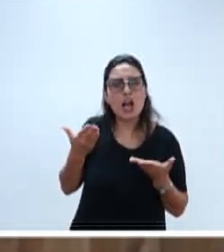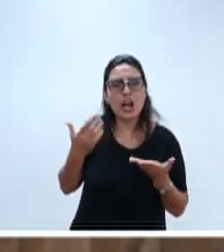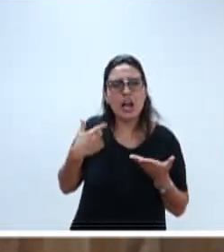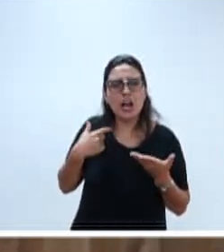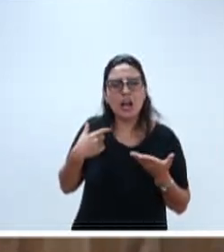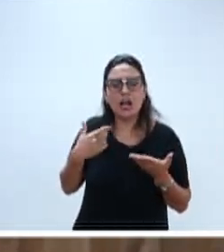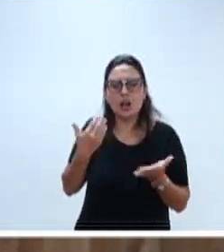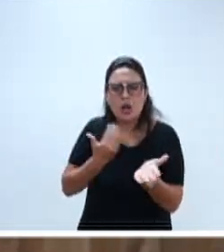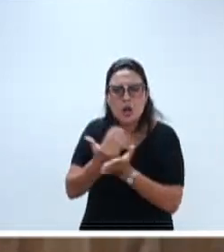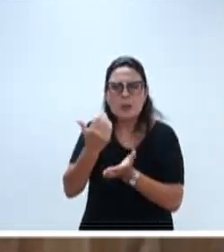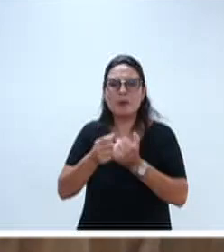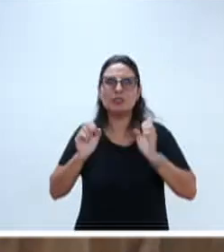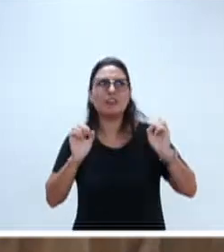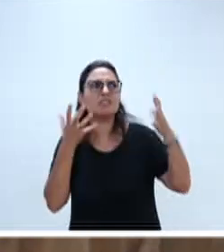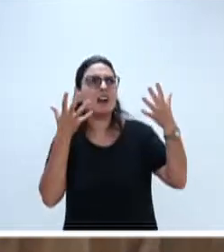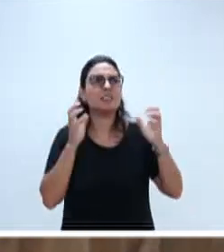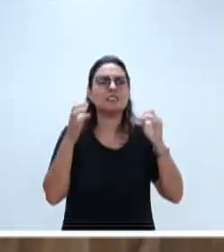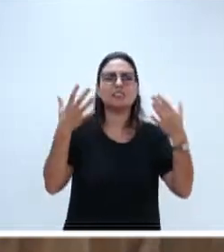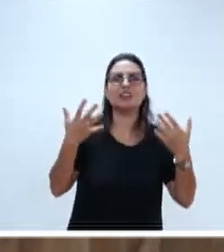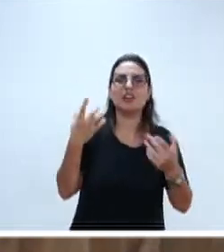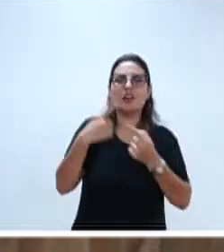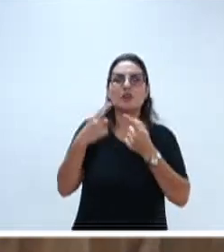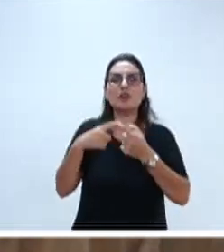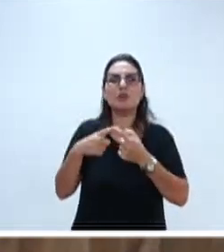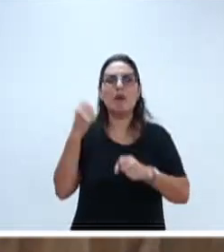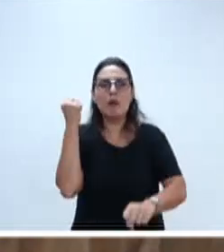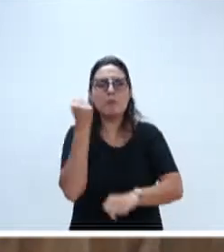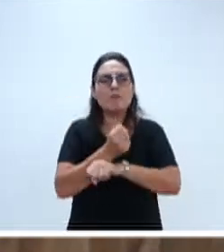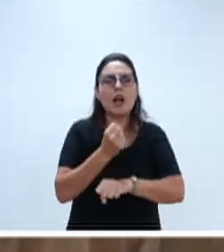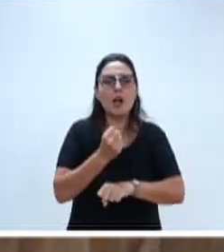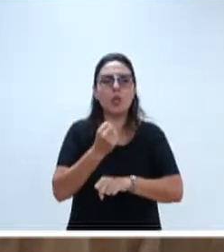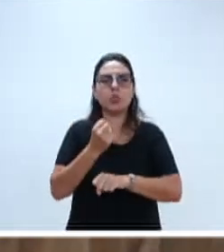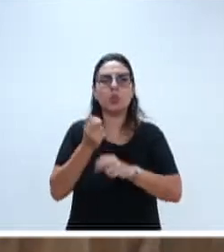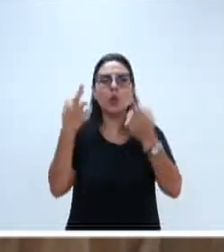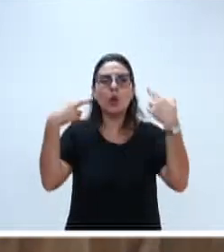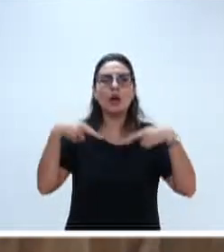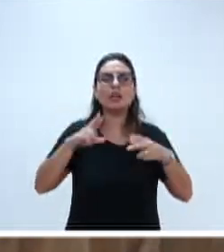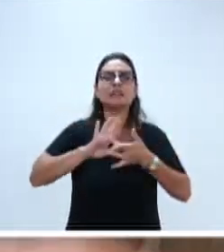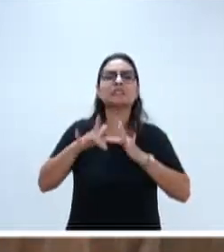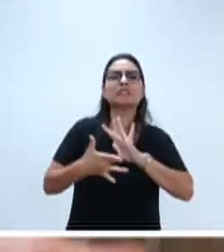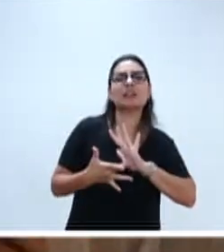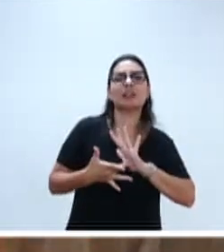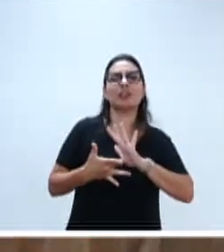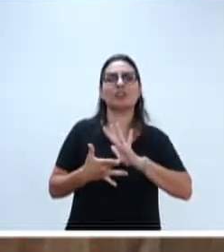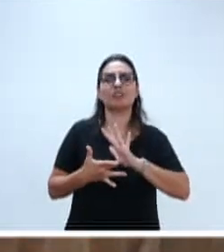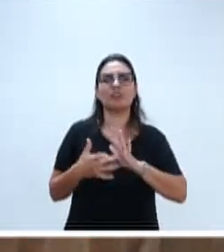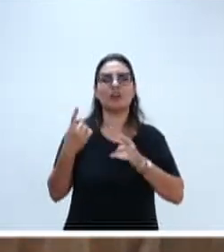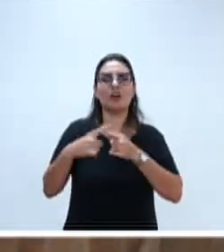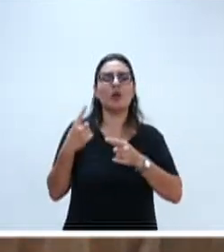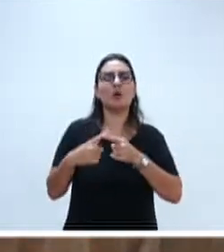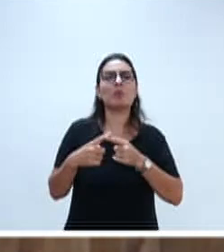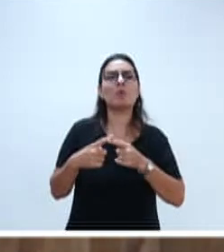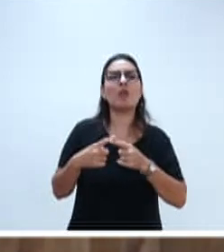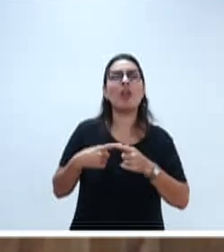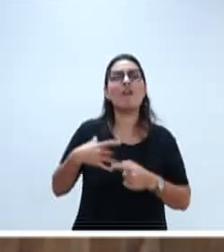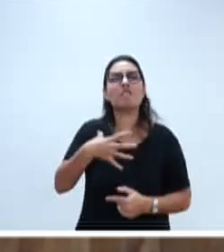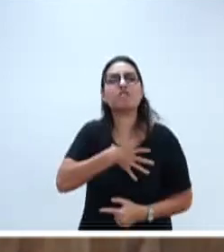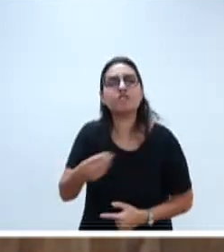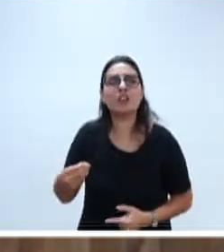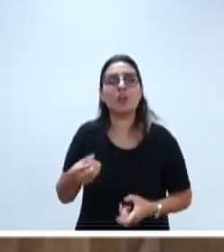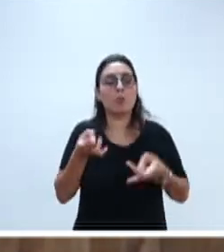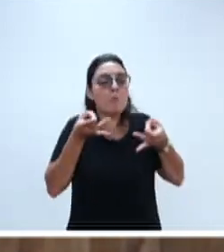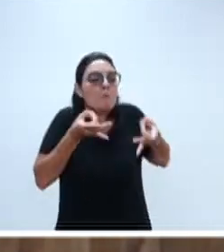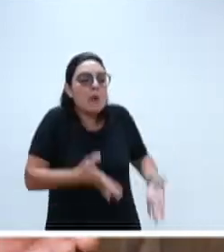senhor morreu para mim, agora eu vou viver minha vida. Esse moço foi viver, e essa vida não dá para ser vivida dentro